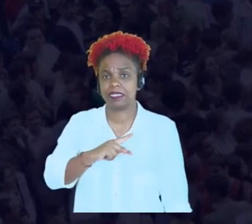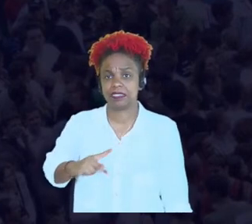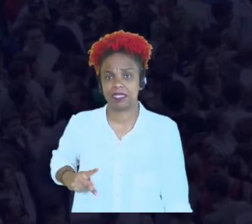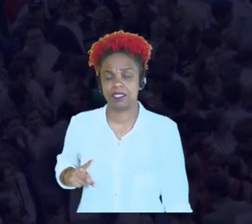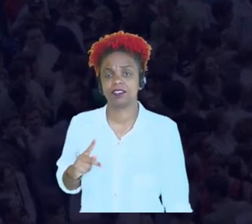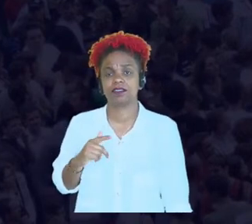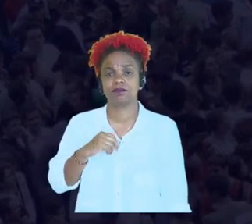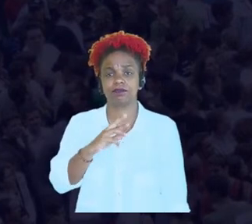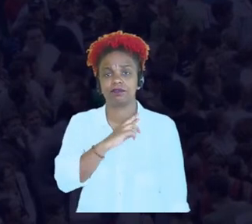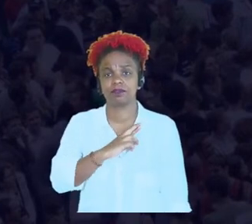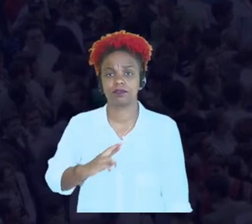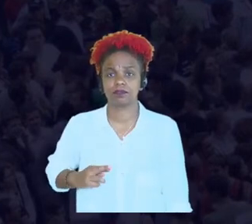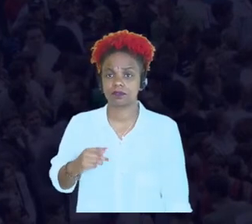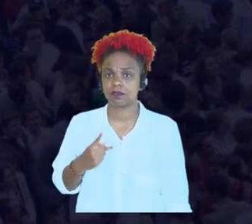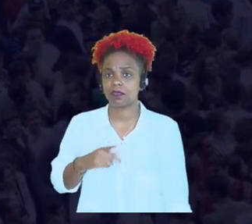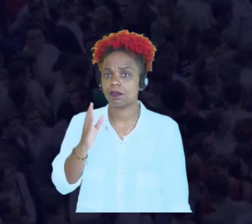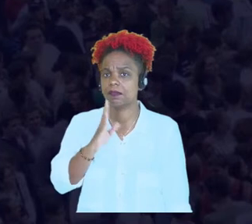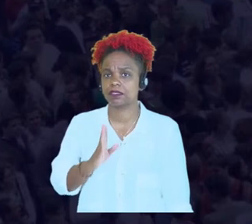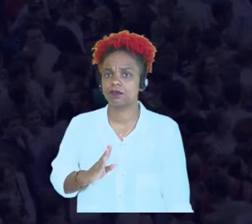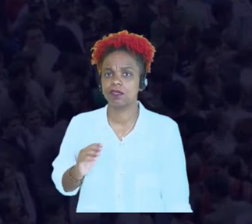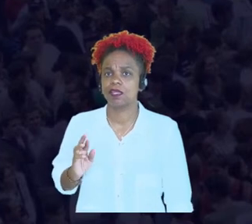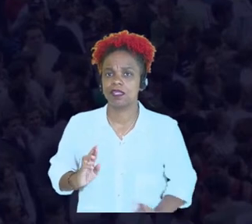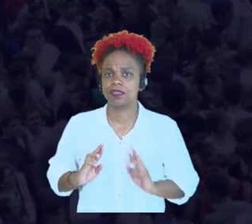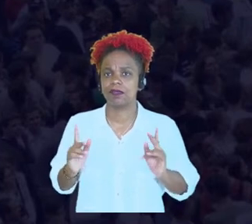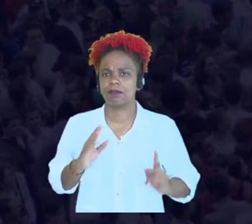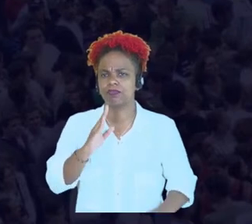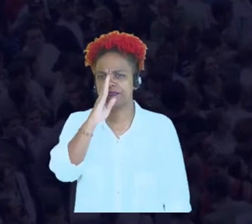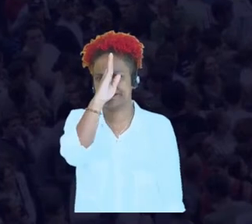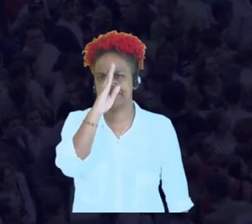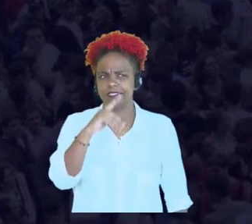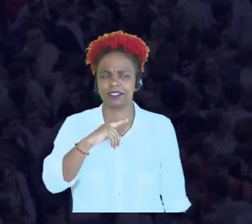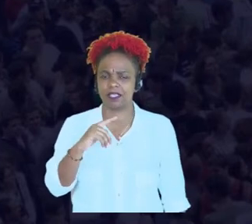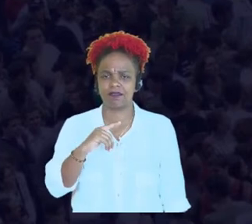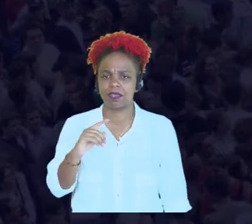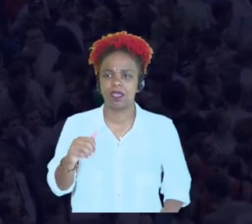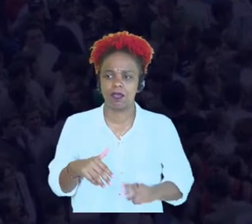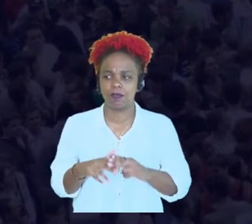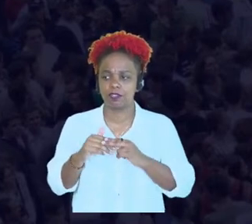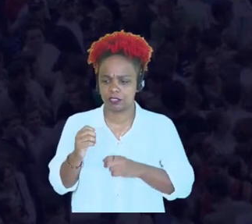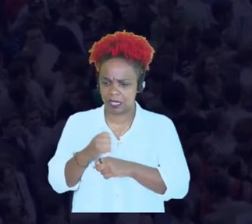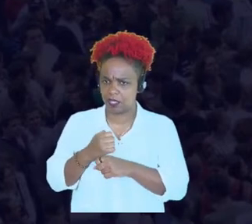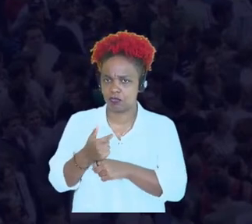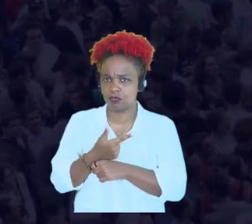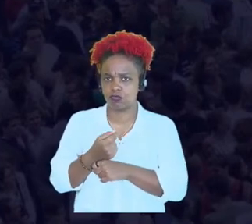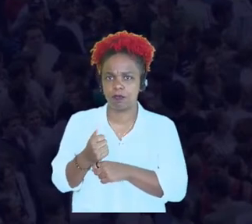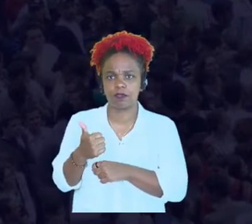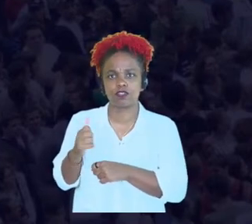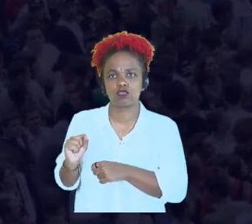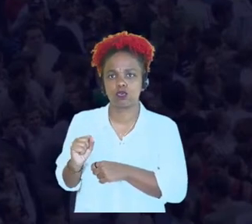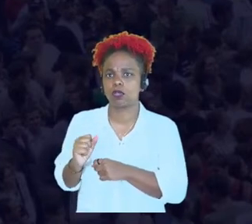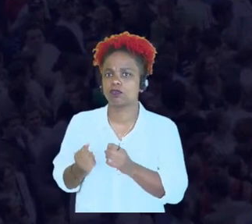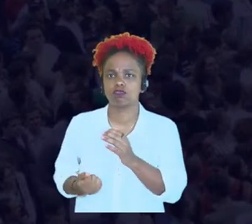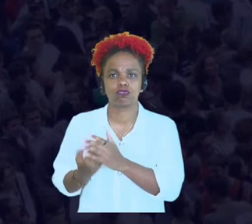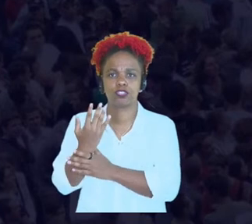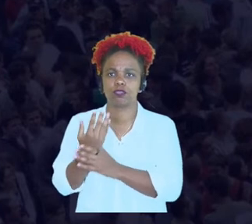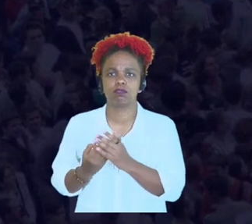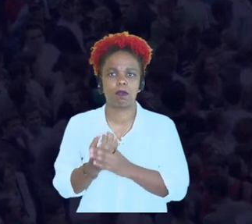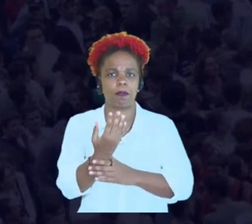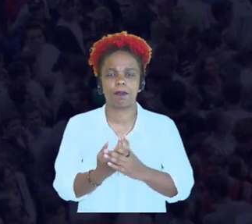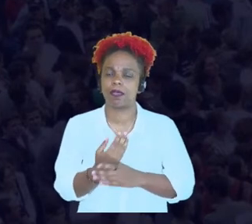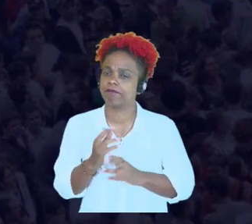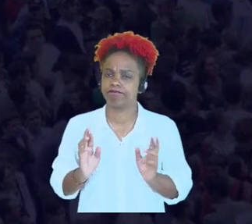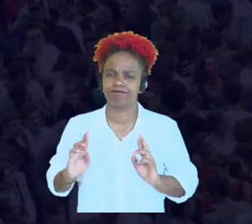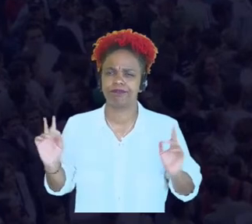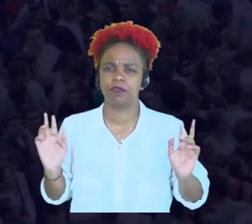República. Né? Então, eles não são bolsonaristas, por definição. Eles não vieram de 2018. Eles não vieram da grande onda de